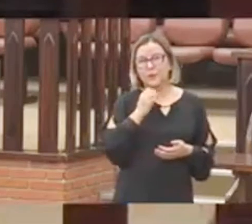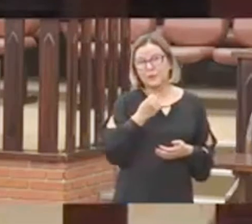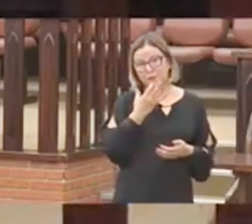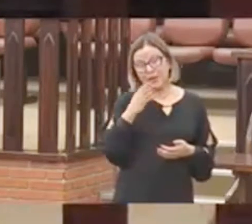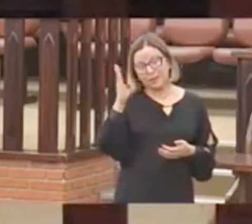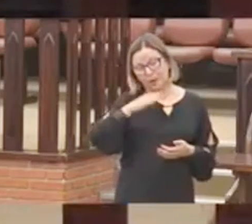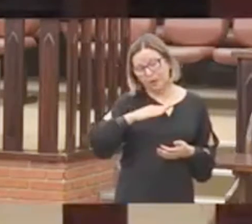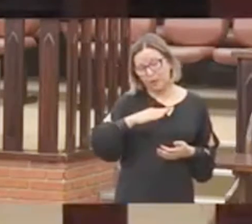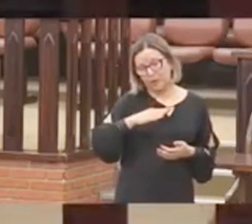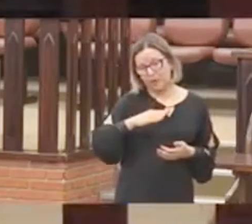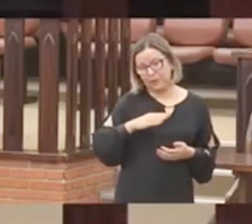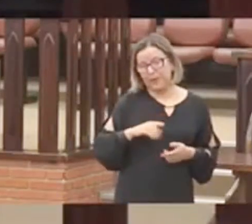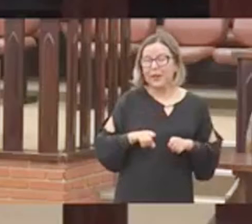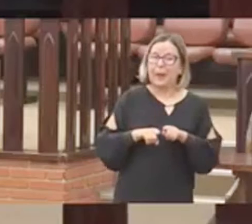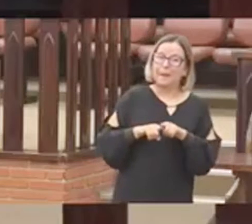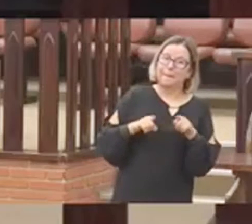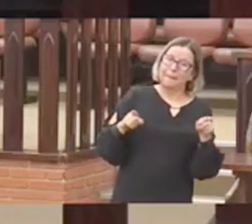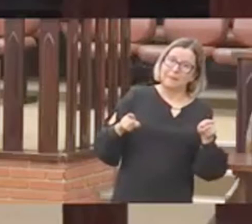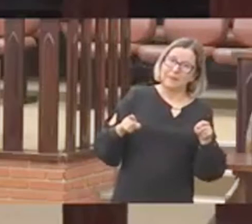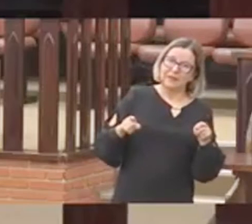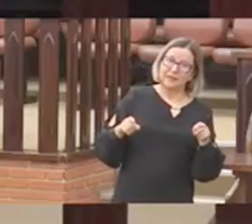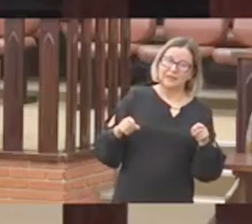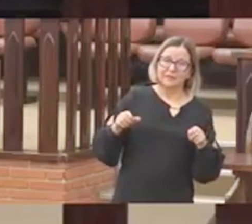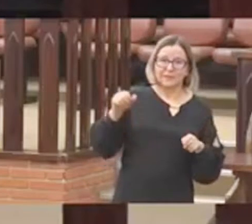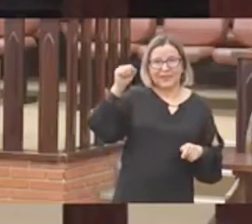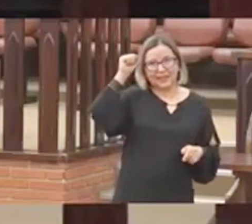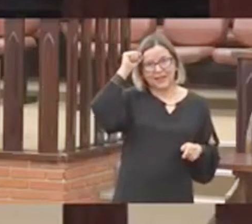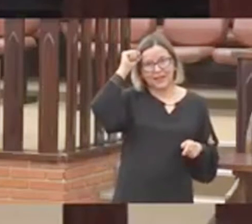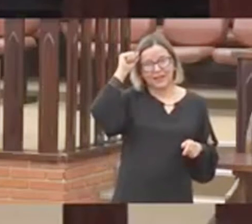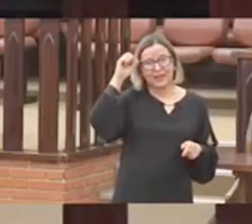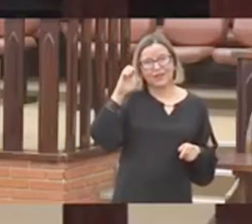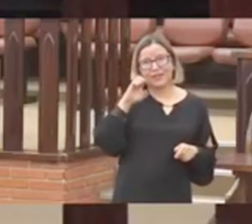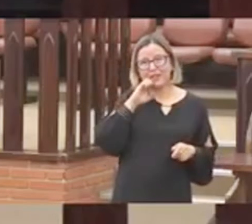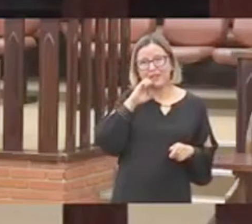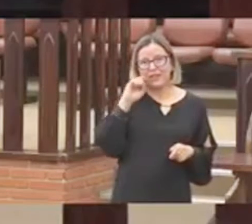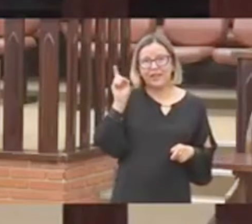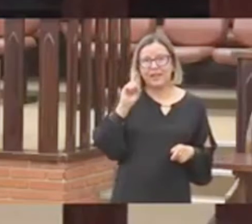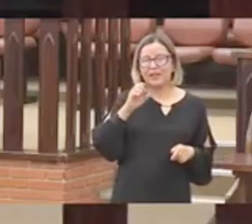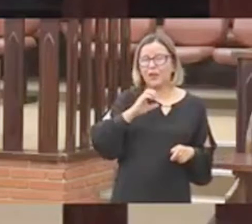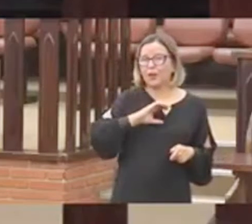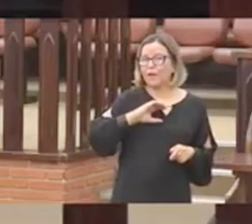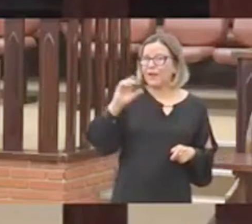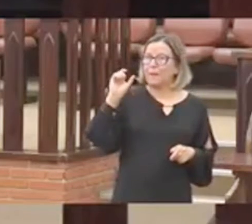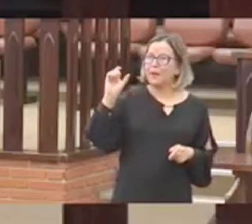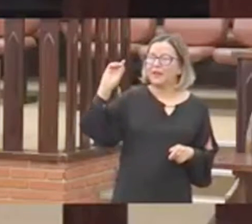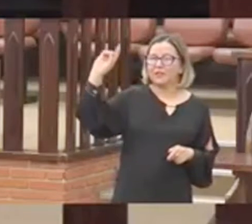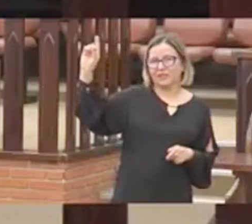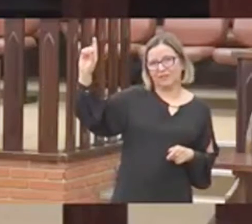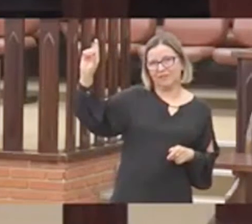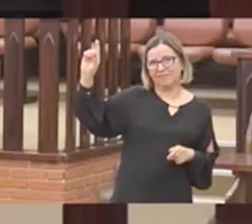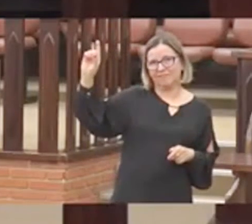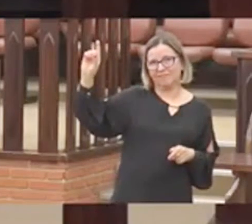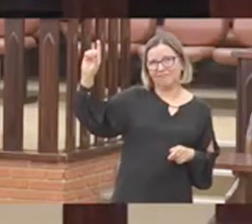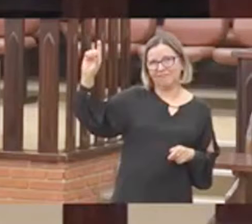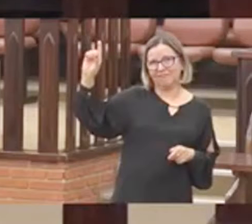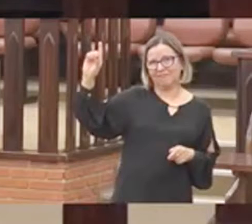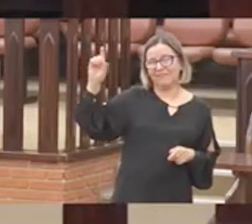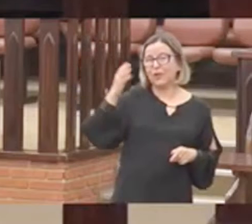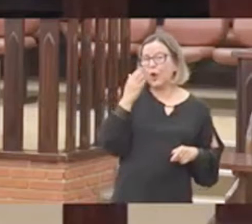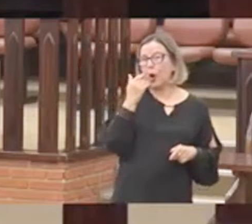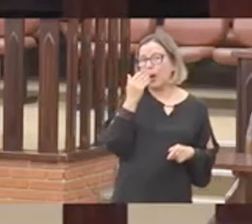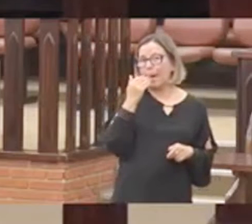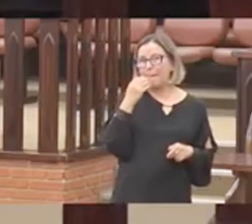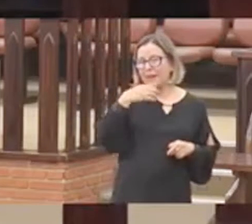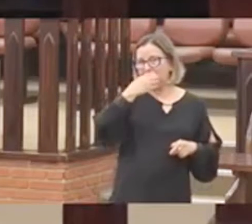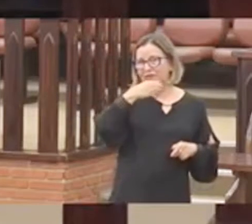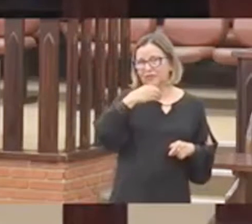Acontece que Adão e Eva não confiaram na palavra do Senhor e comeram do fruto. E